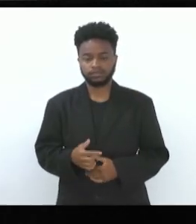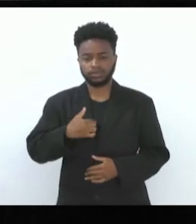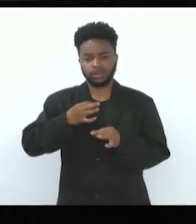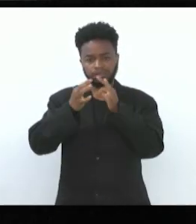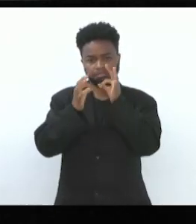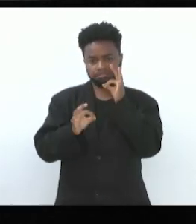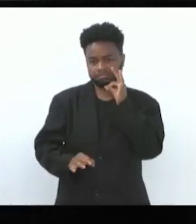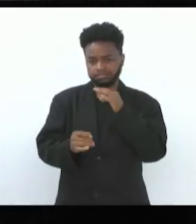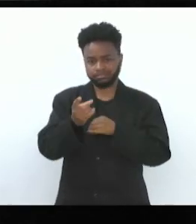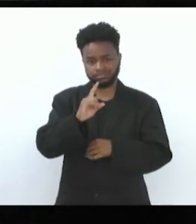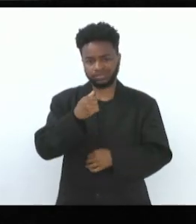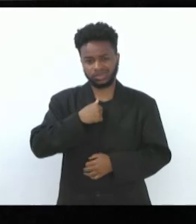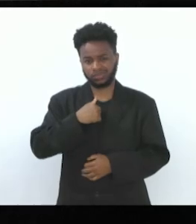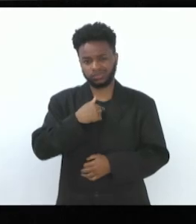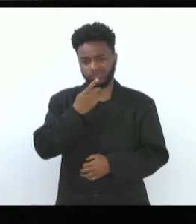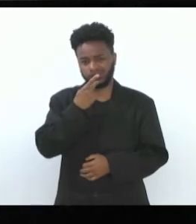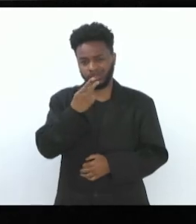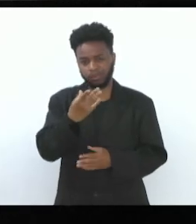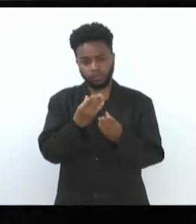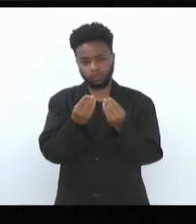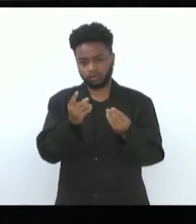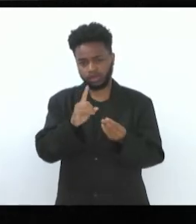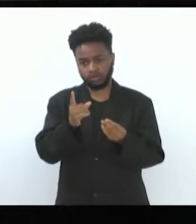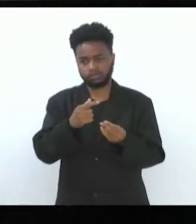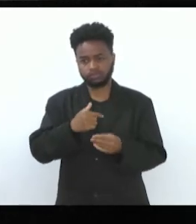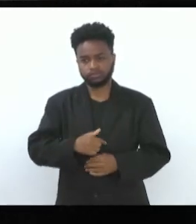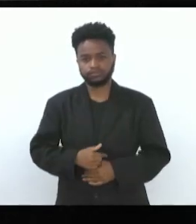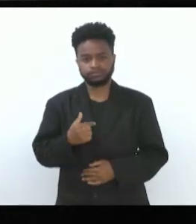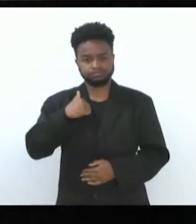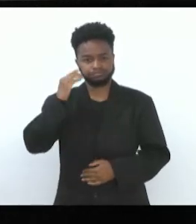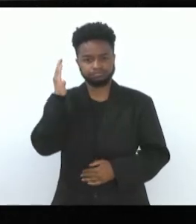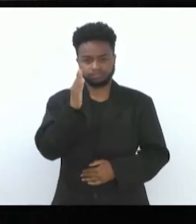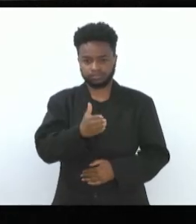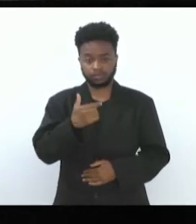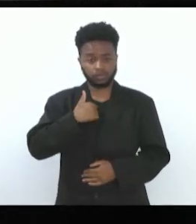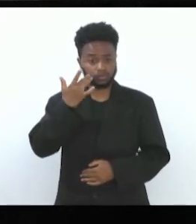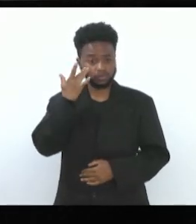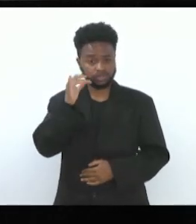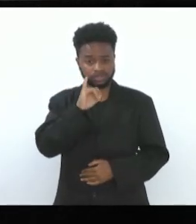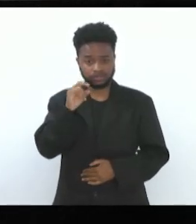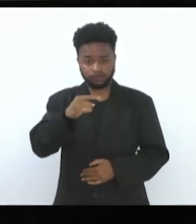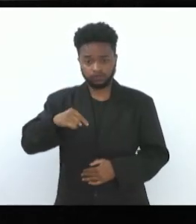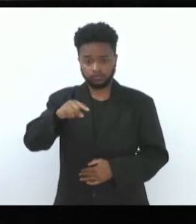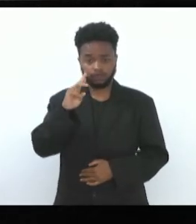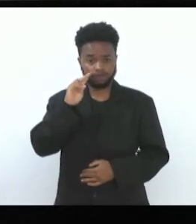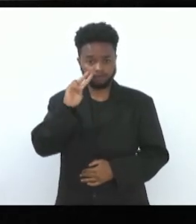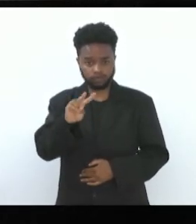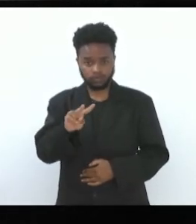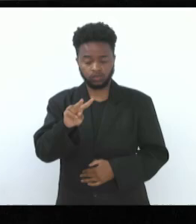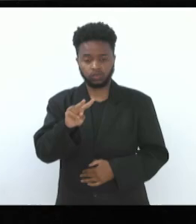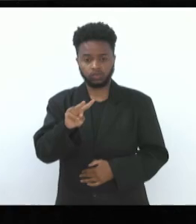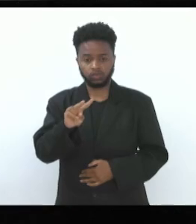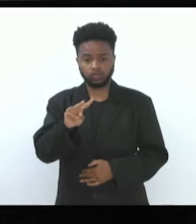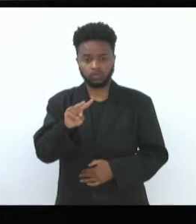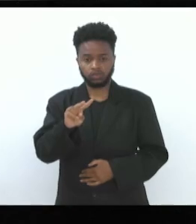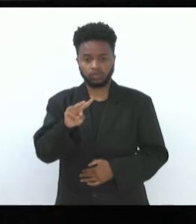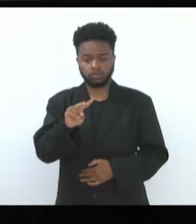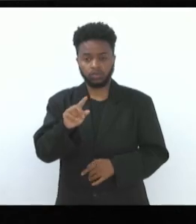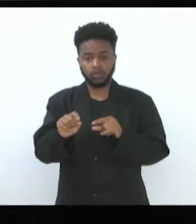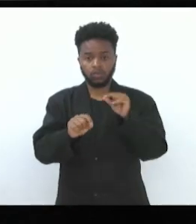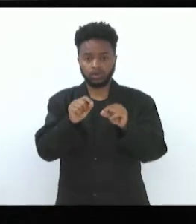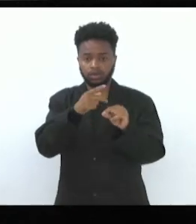alongar muito, não sou de falar, né, de ficar fazendo rodeio, mas eu não sei se vocês acompanharam o que o nosso